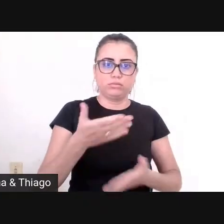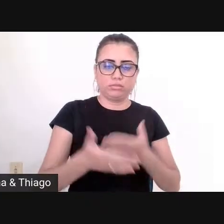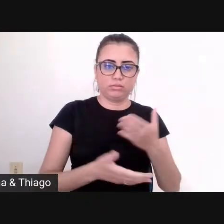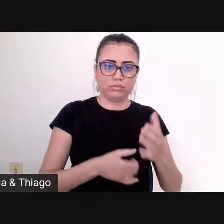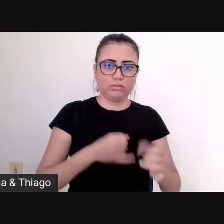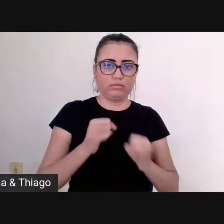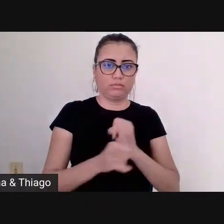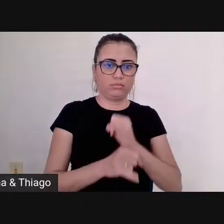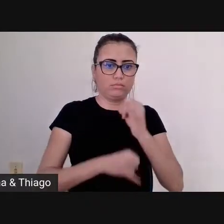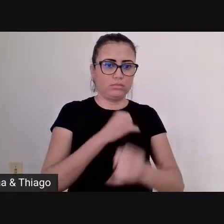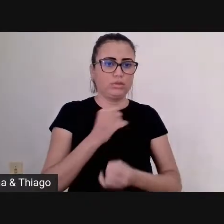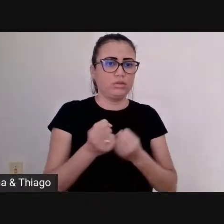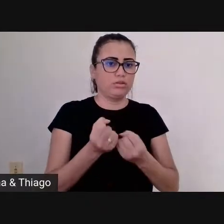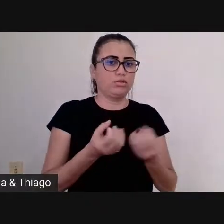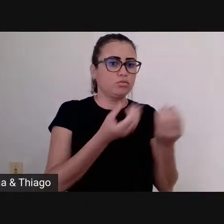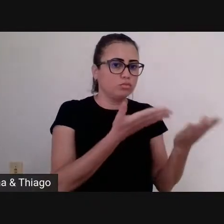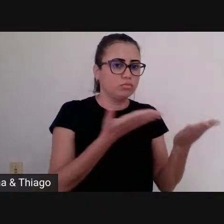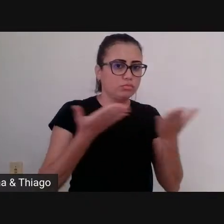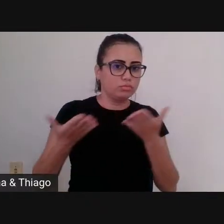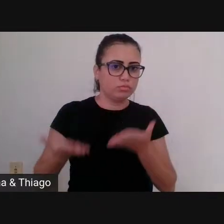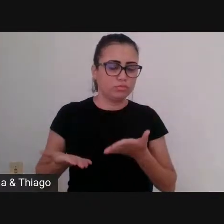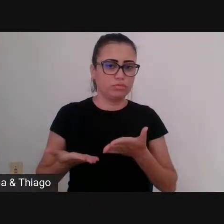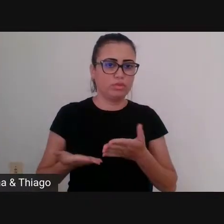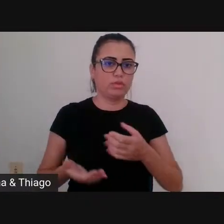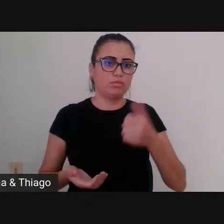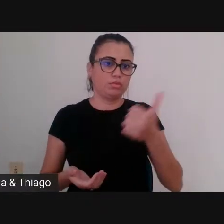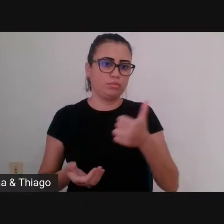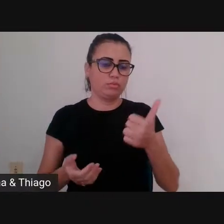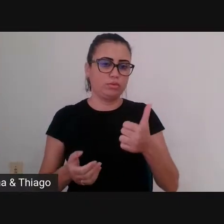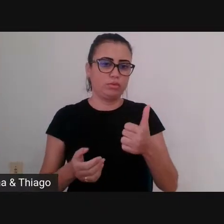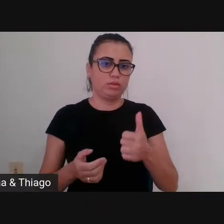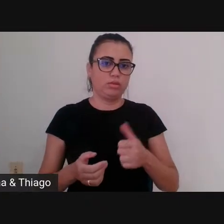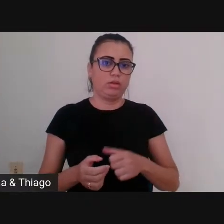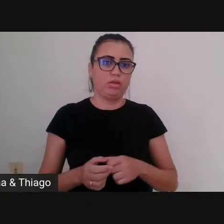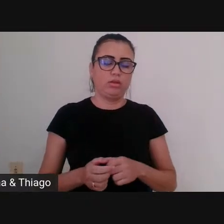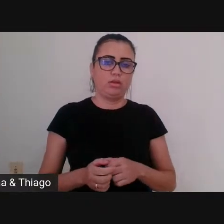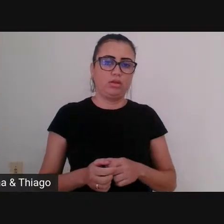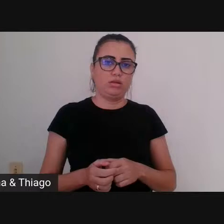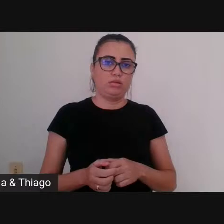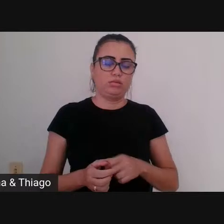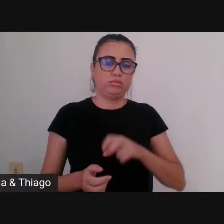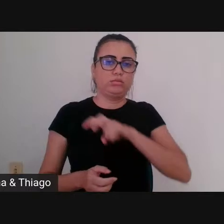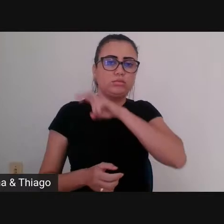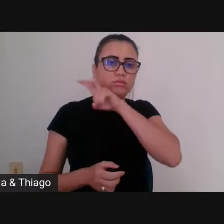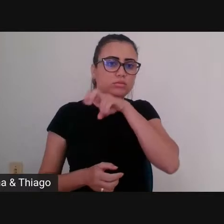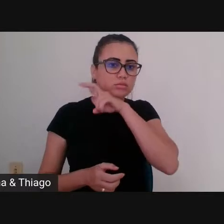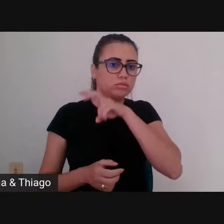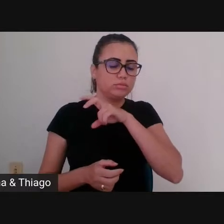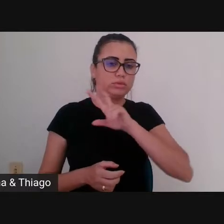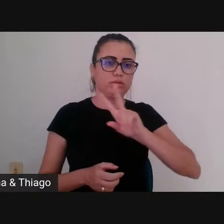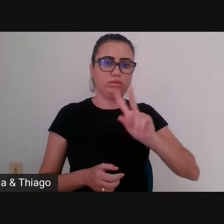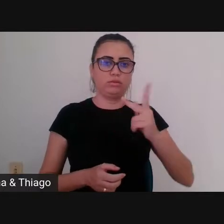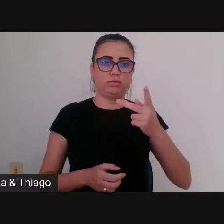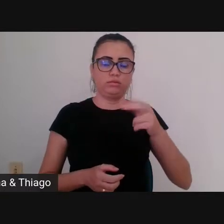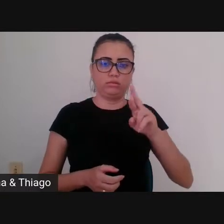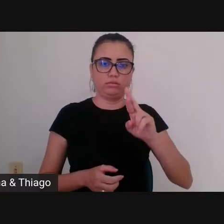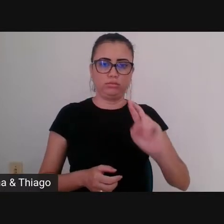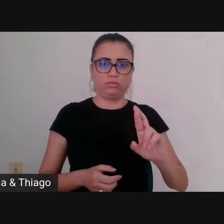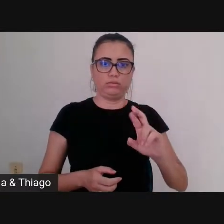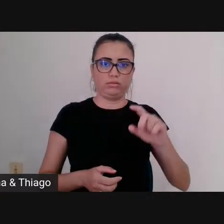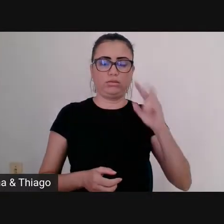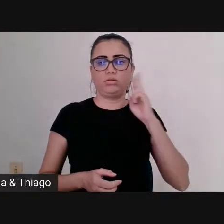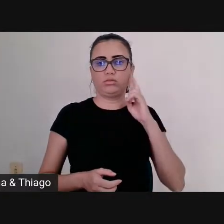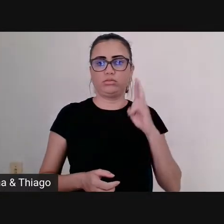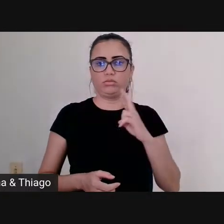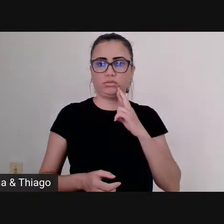sejam muito bem-vindos ao primeiro ciclo de palestras de animais peçonhentos do HR, do Herpeto Rondônia.